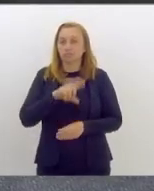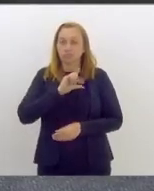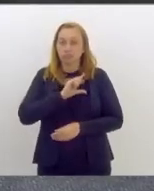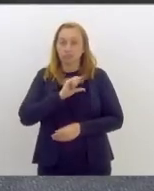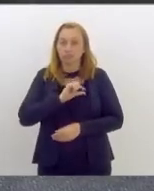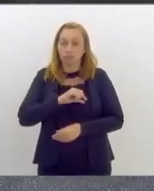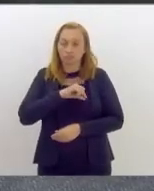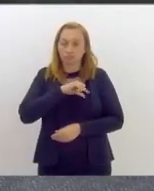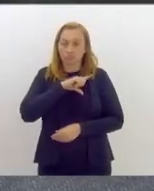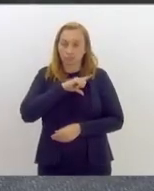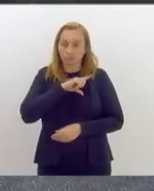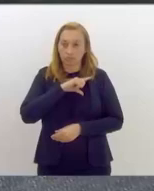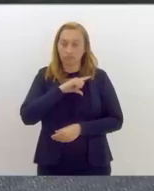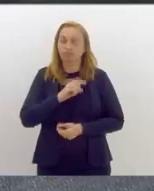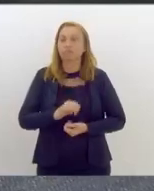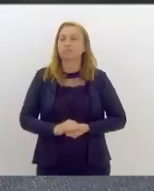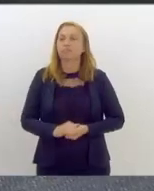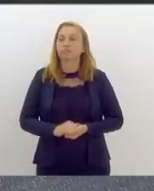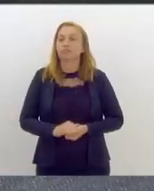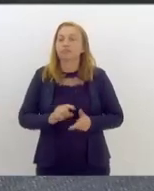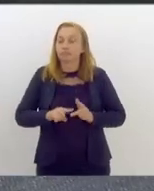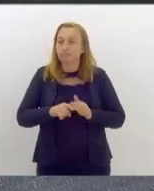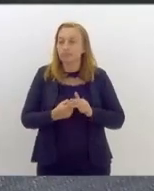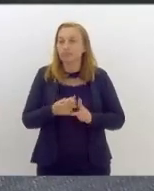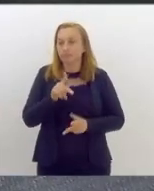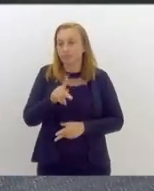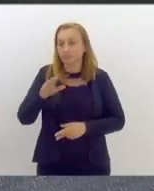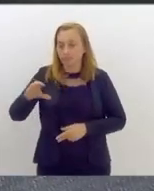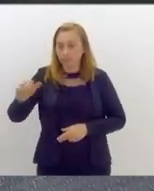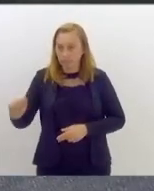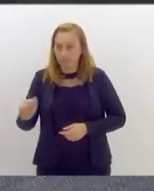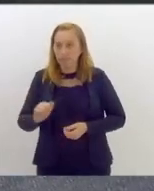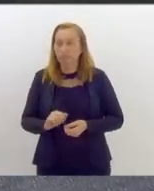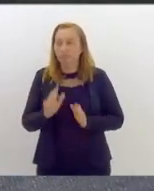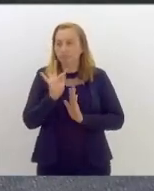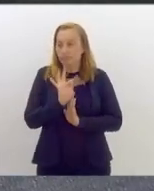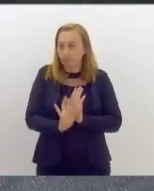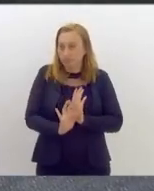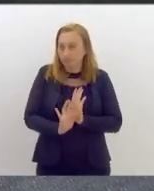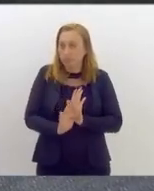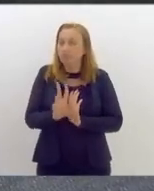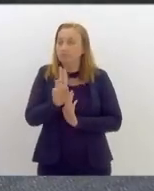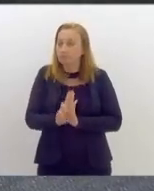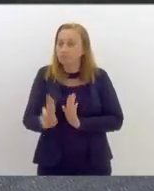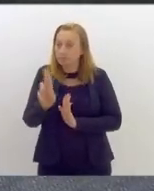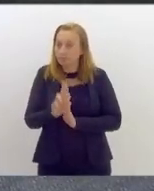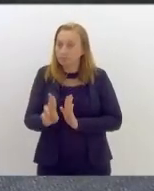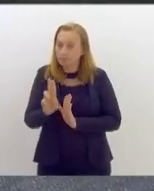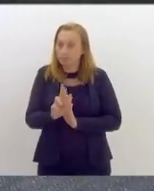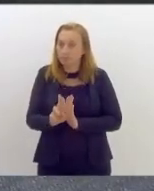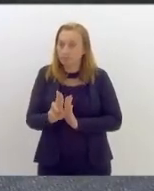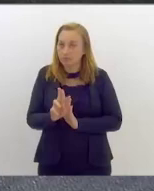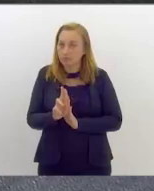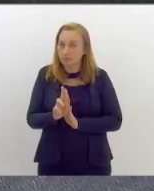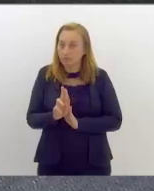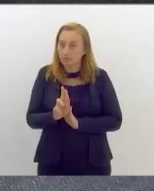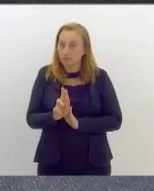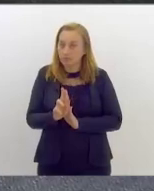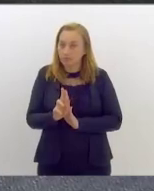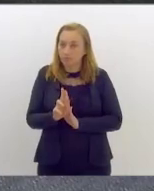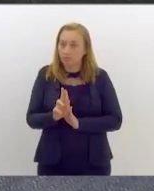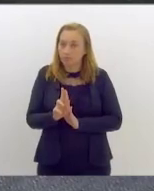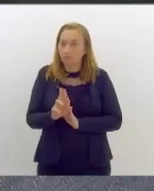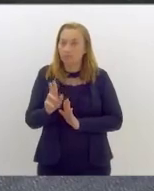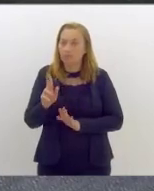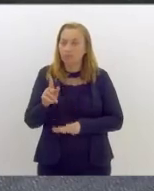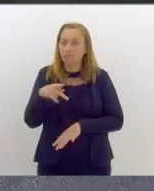na verdade não é um aumento nenhum é a correção de IPCA o texto que nós usamos é o texto que que é o parecer do